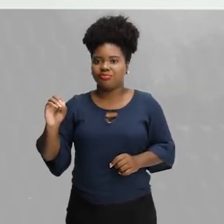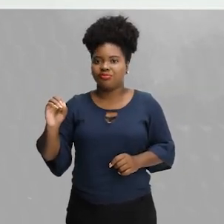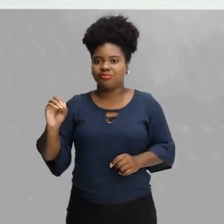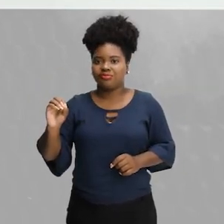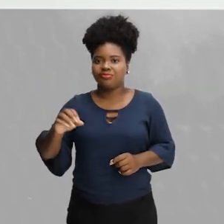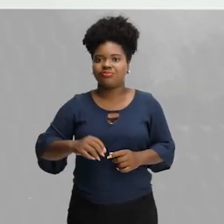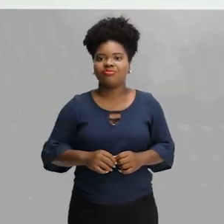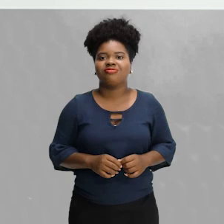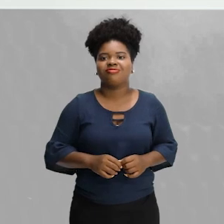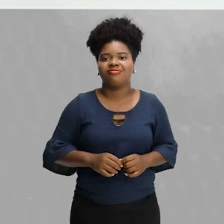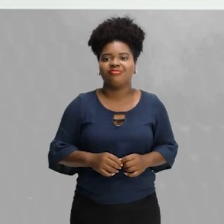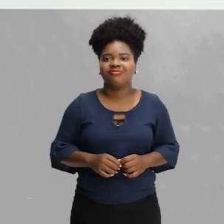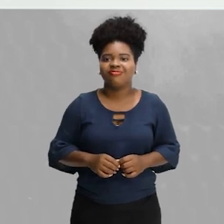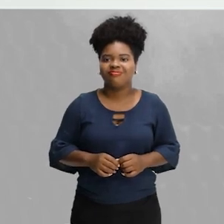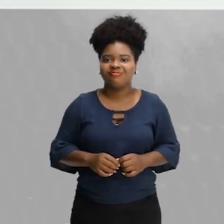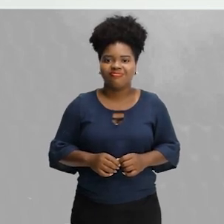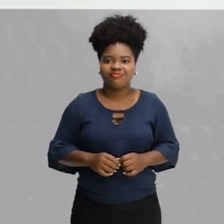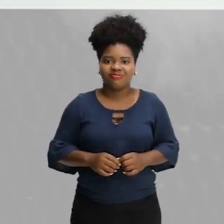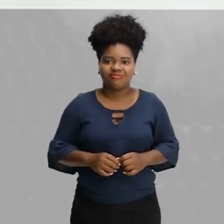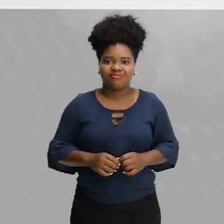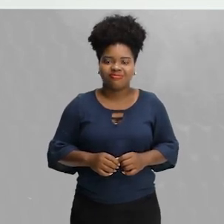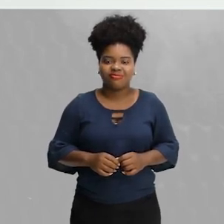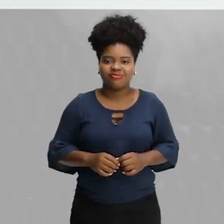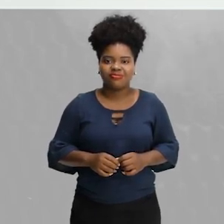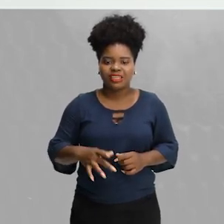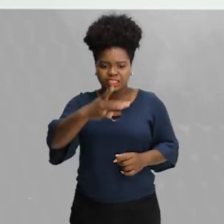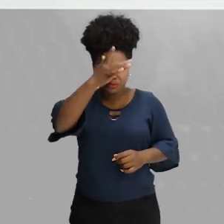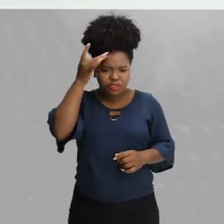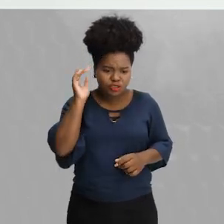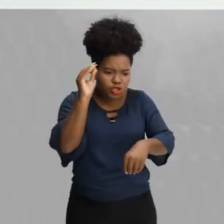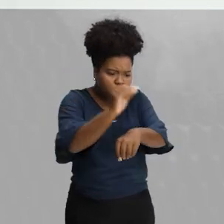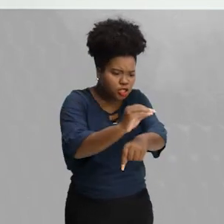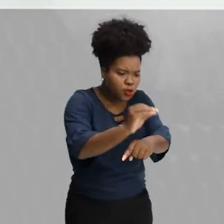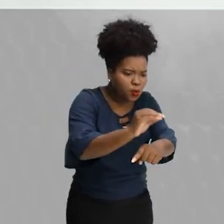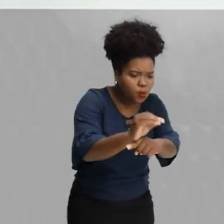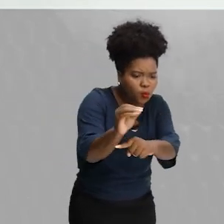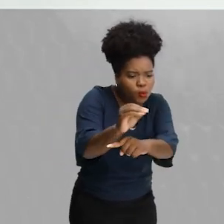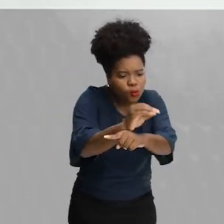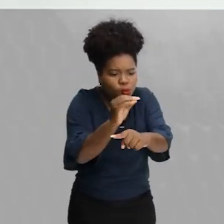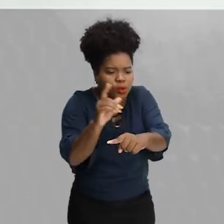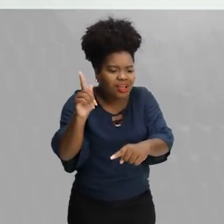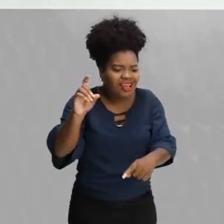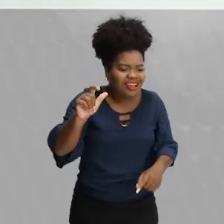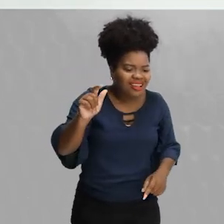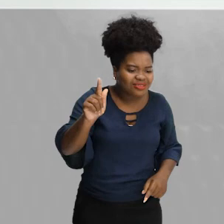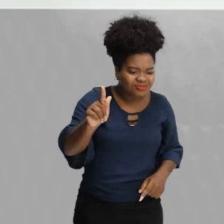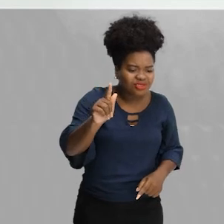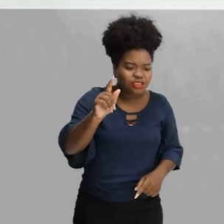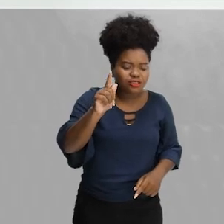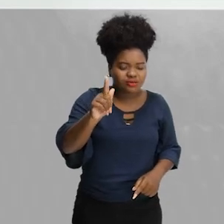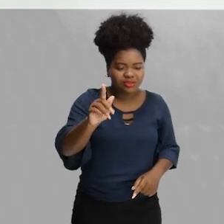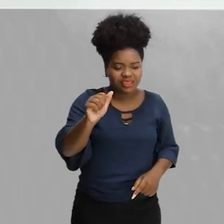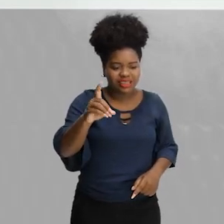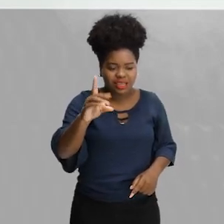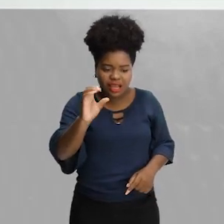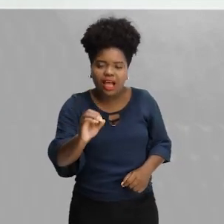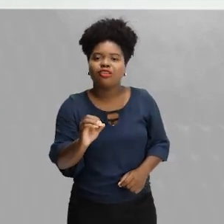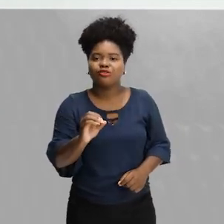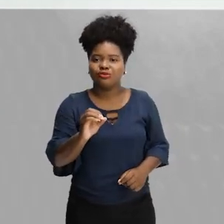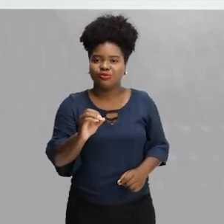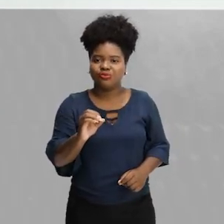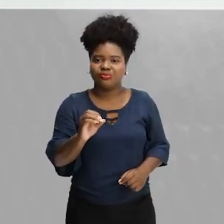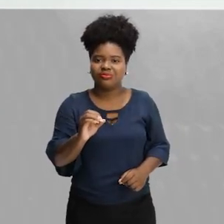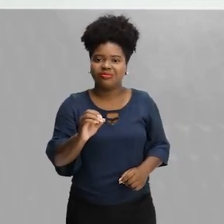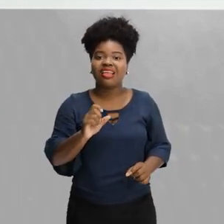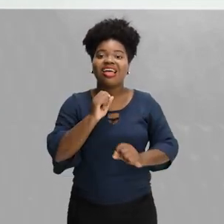desbravador. O gado, ou os criadores de gado, foram desbravadores. E isso, inclusive, influencia nós,